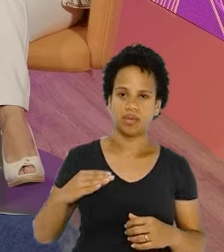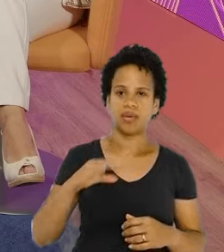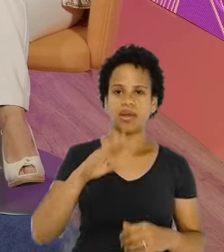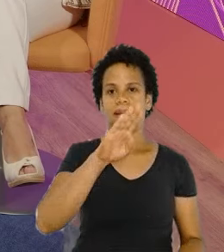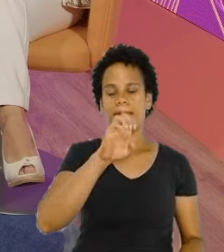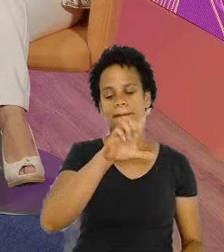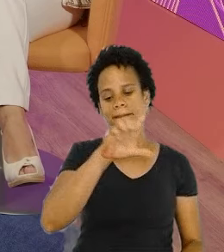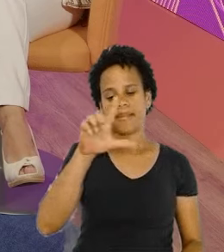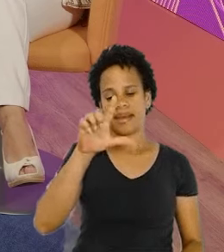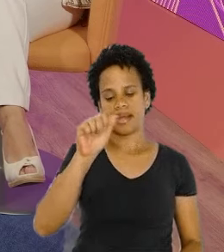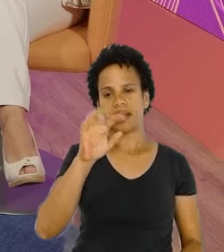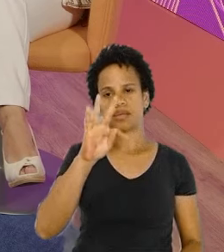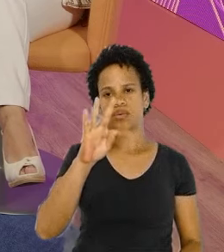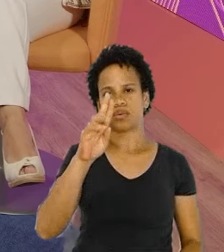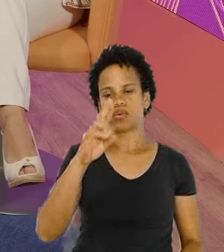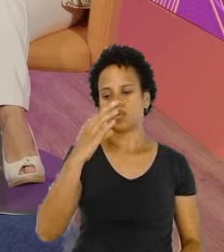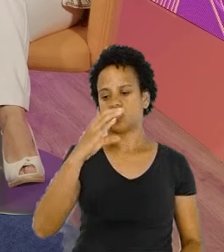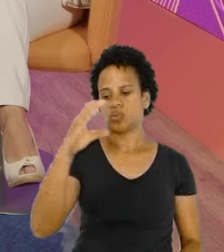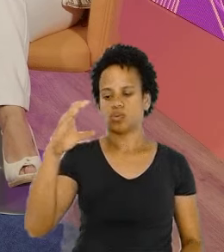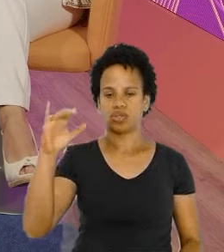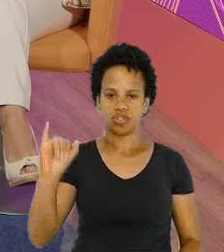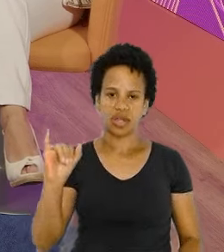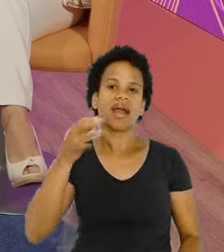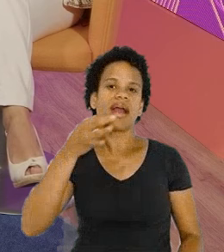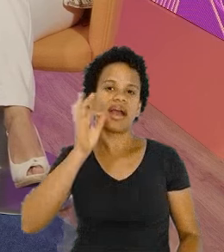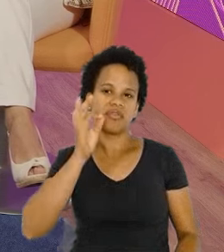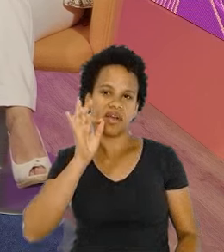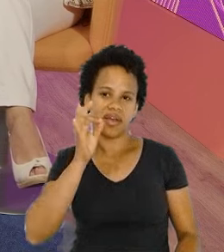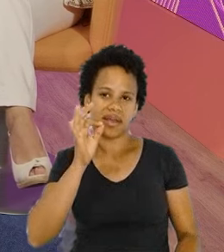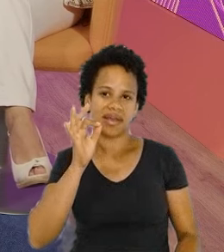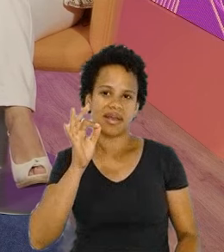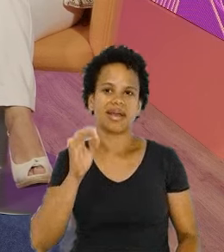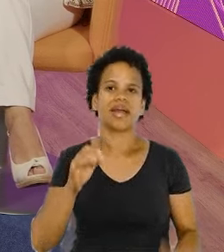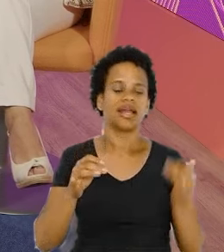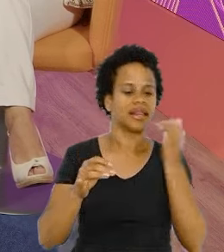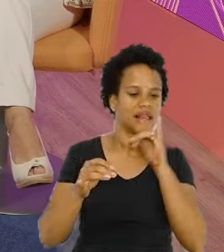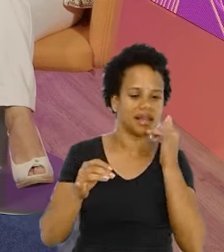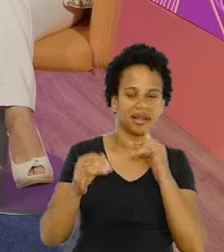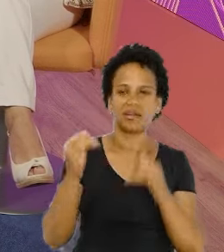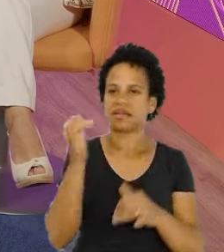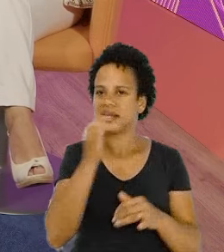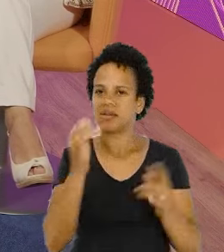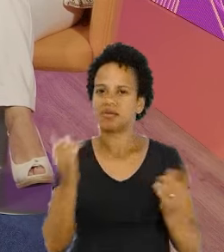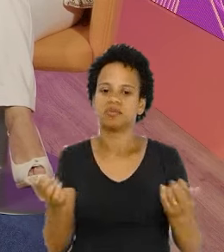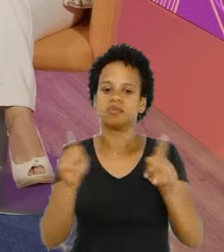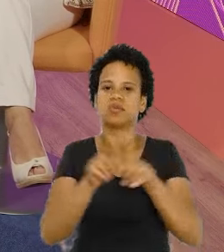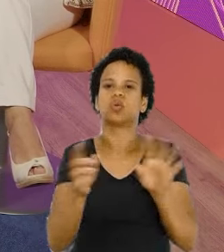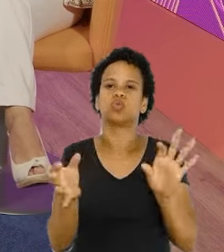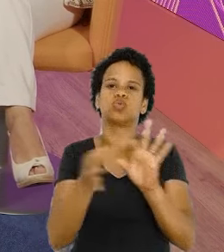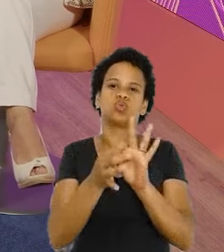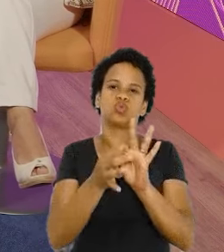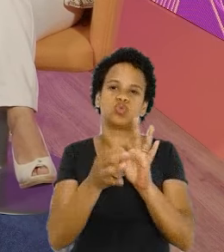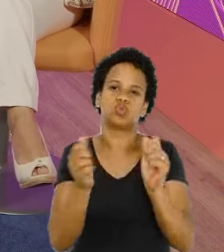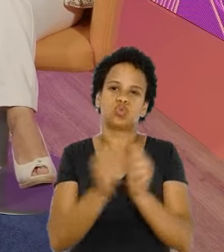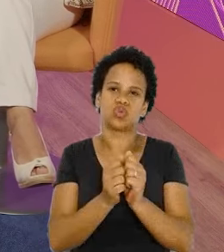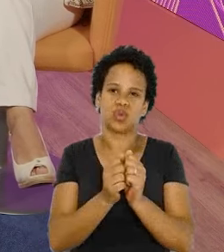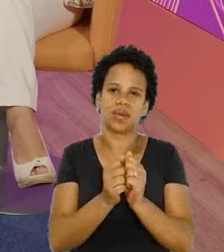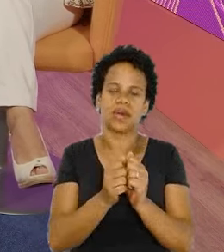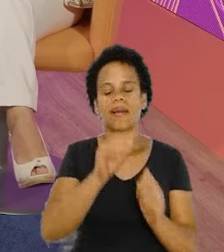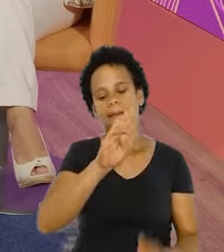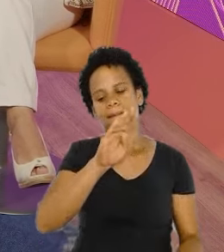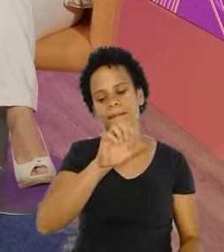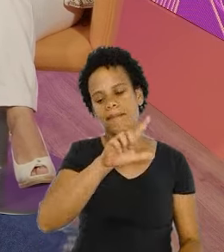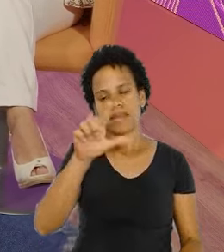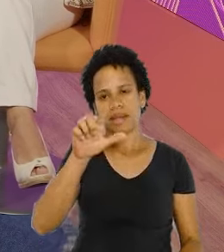P de café pera eh italiano ficou assim italianos né aí ficou